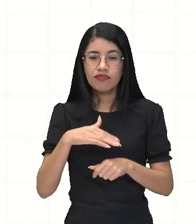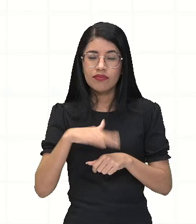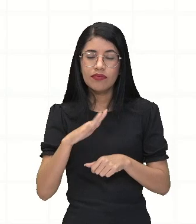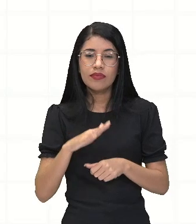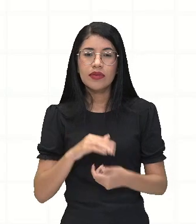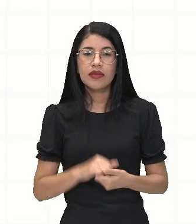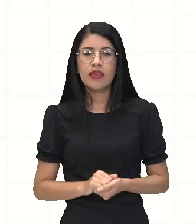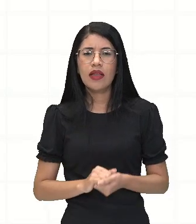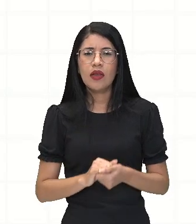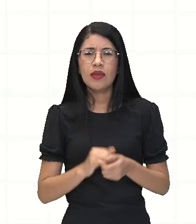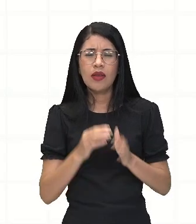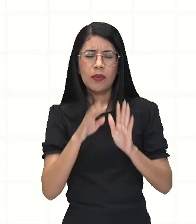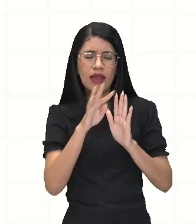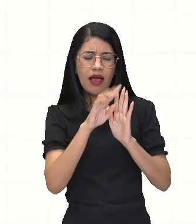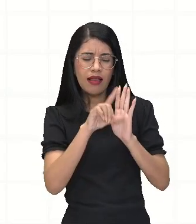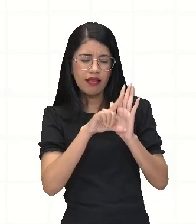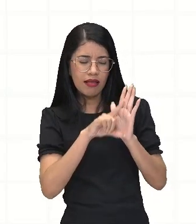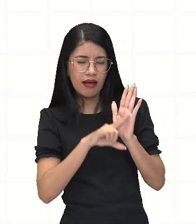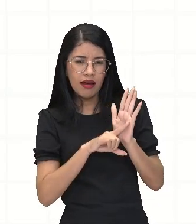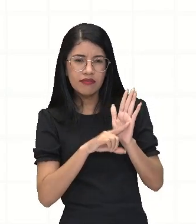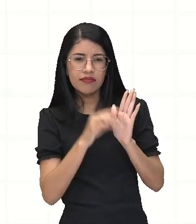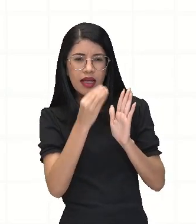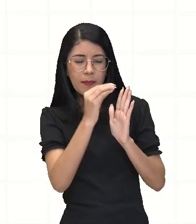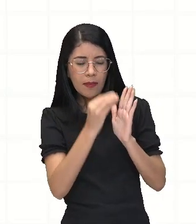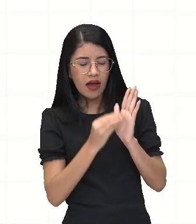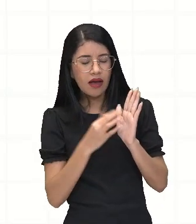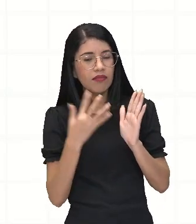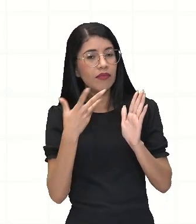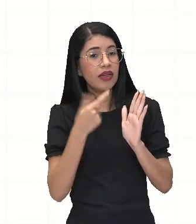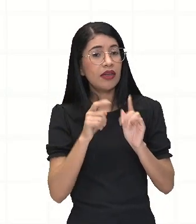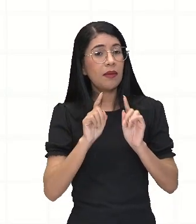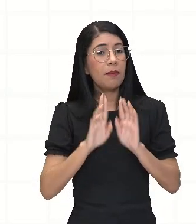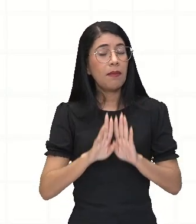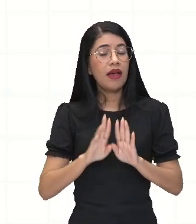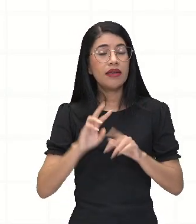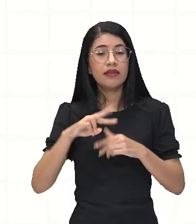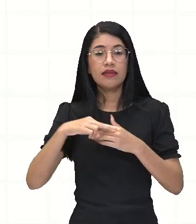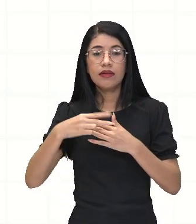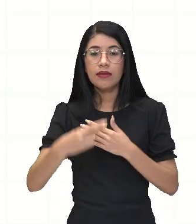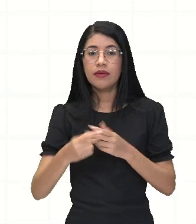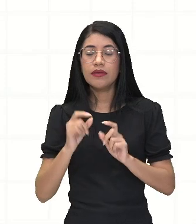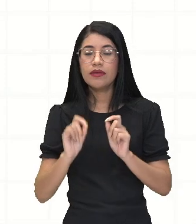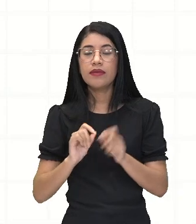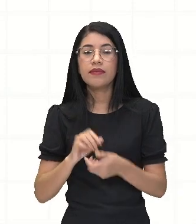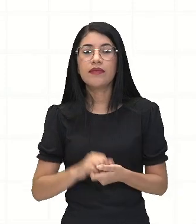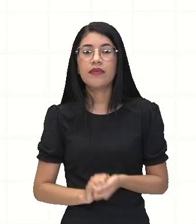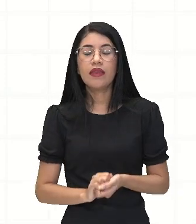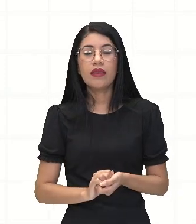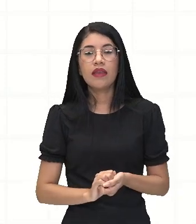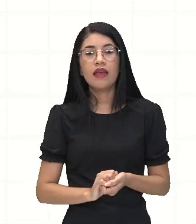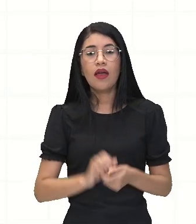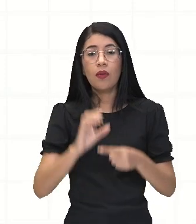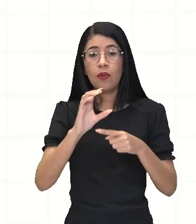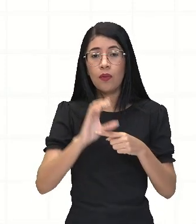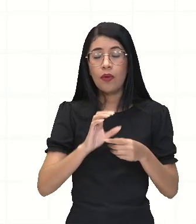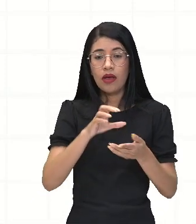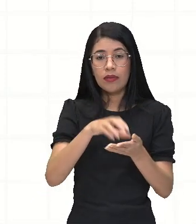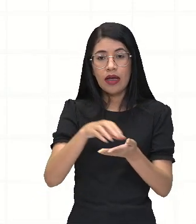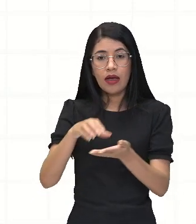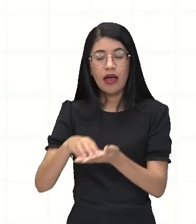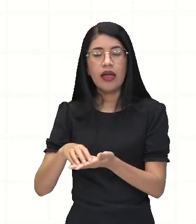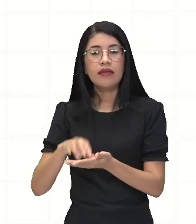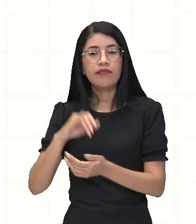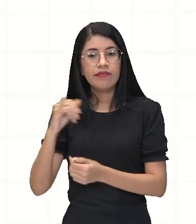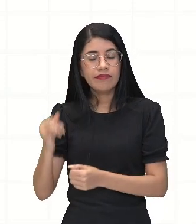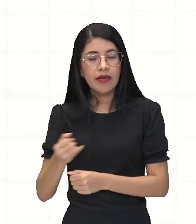muito bonito no papel, né? Mas qual é o resultado disso? Os capitães de aldeia exploravam os nativos